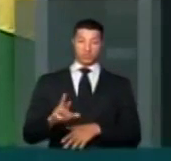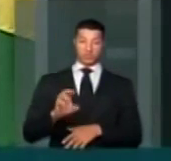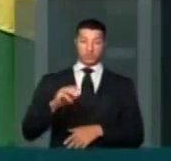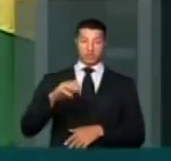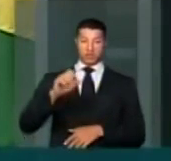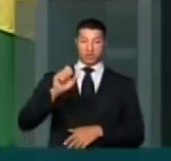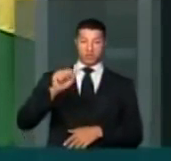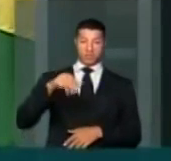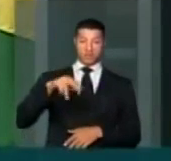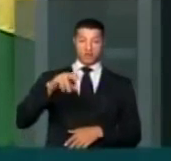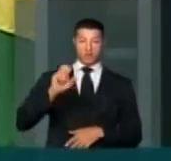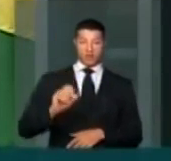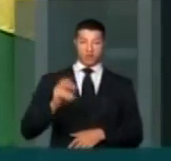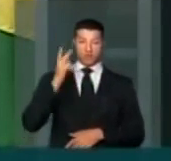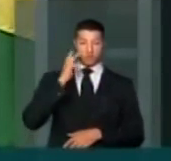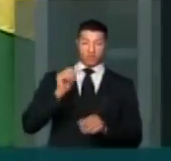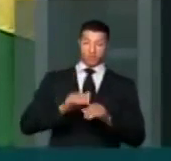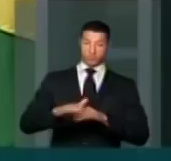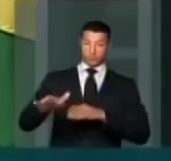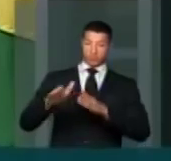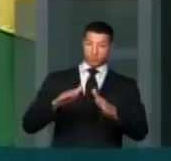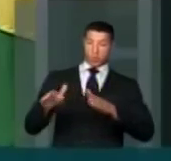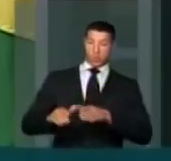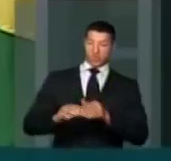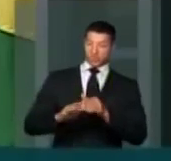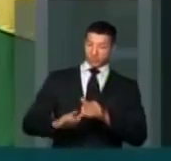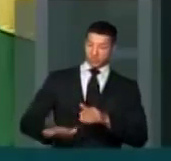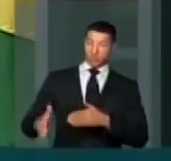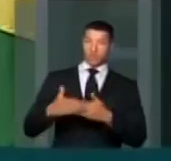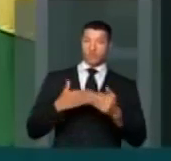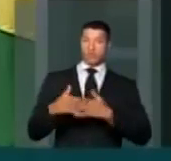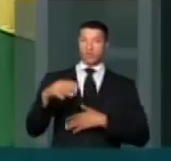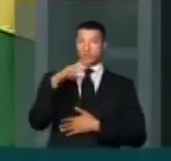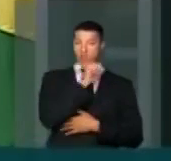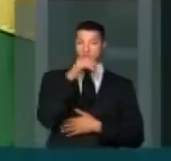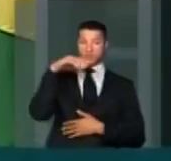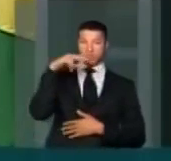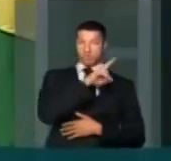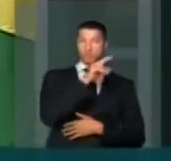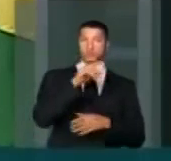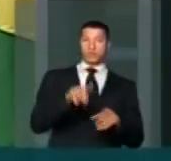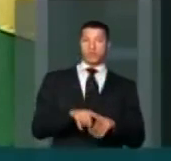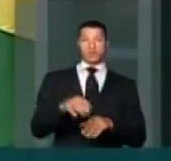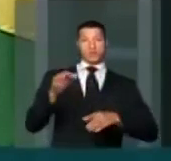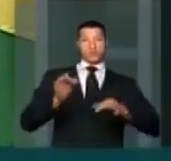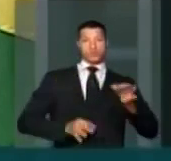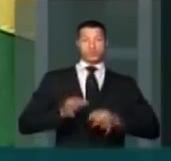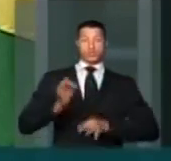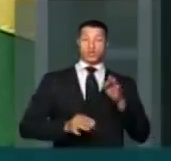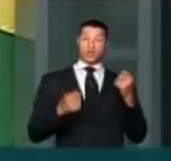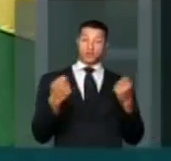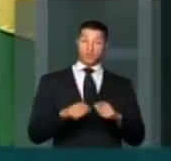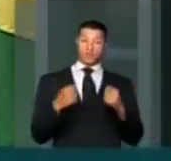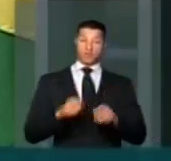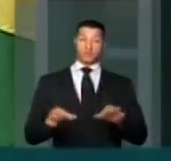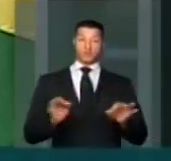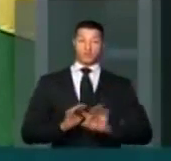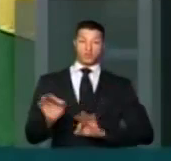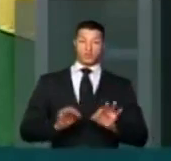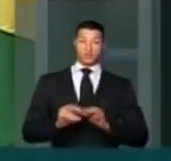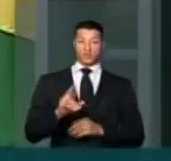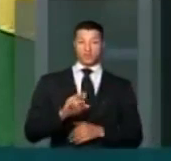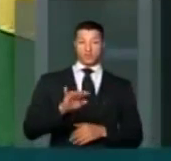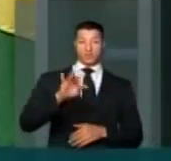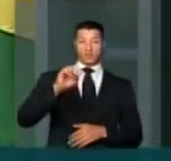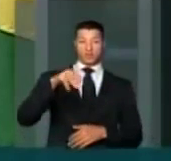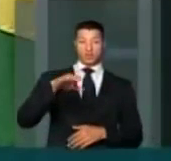para mais à frente fluírem mais soltas, porém sem qualquer pressa ou urgência. Também o judiciário precisa ajustar o ritmo de